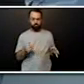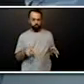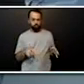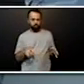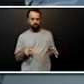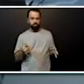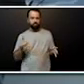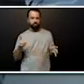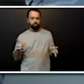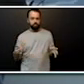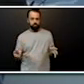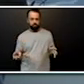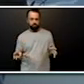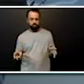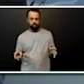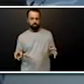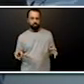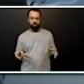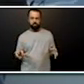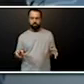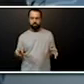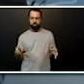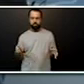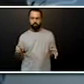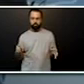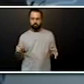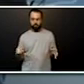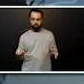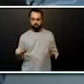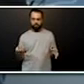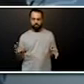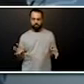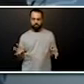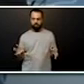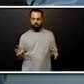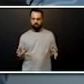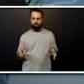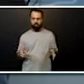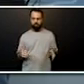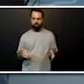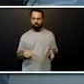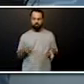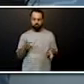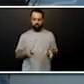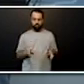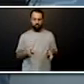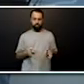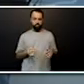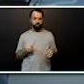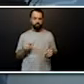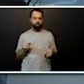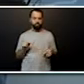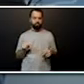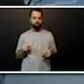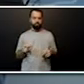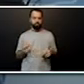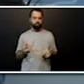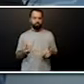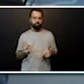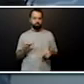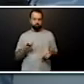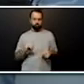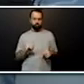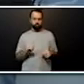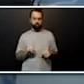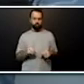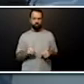mais 2, mais 3, mais 4. Onde eu parei? No 0.